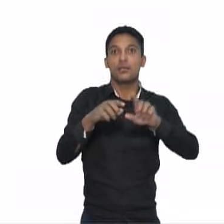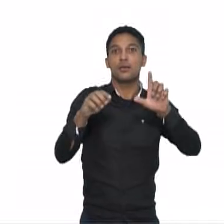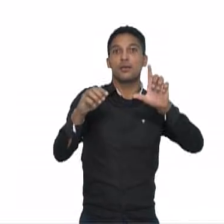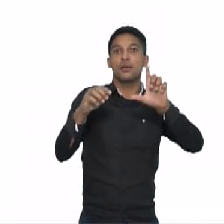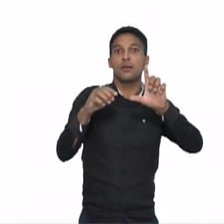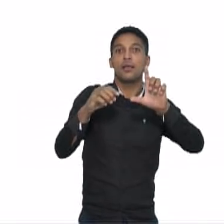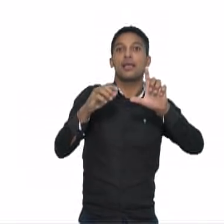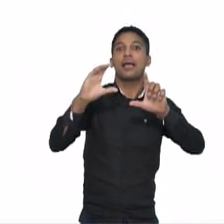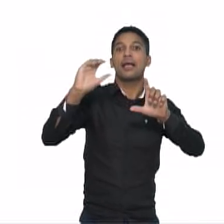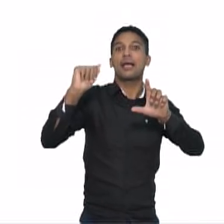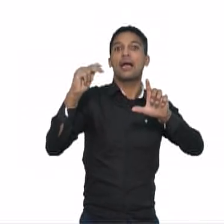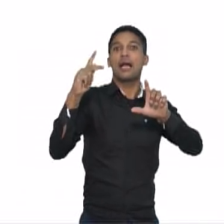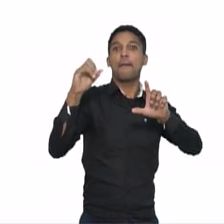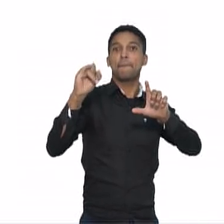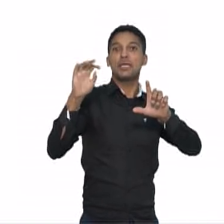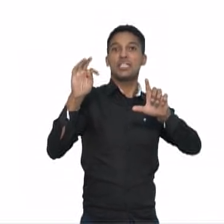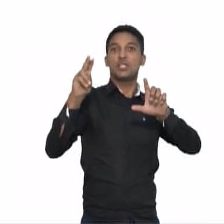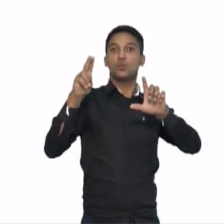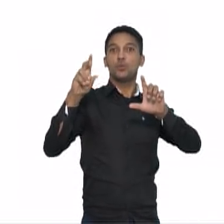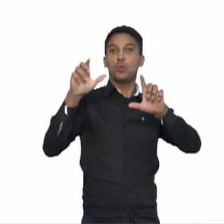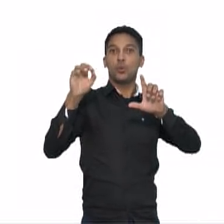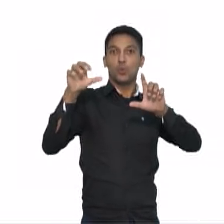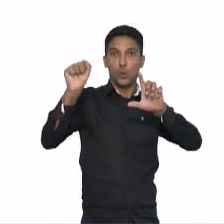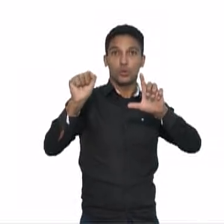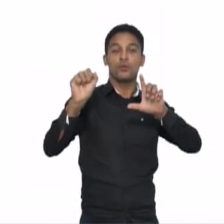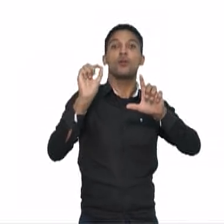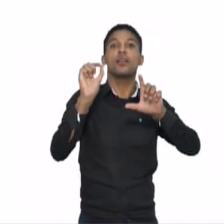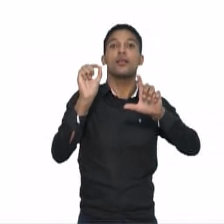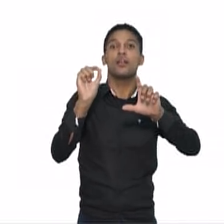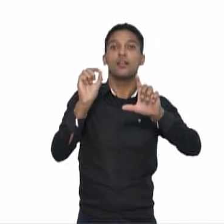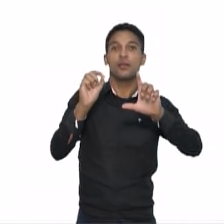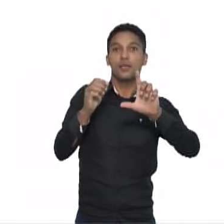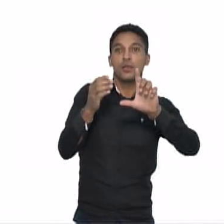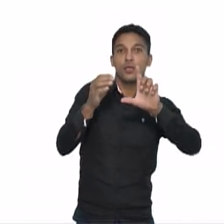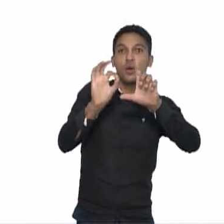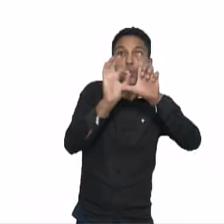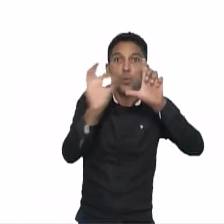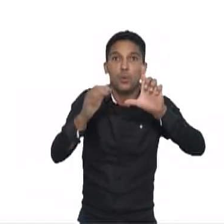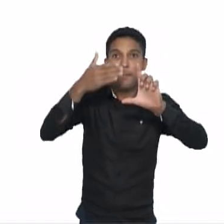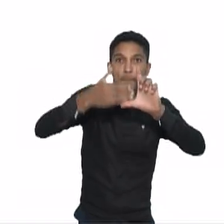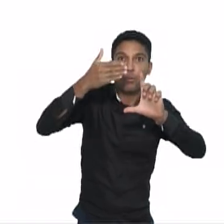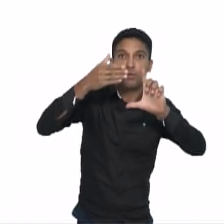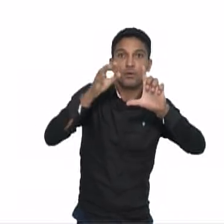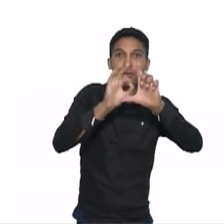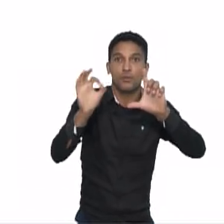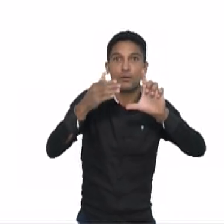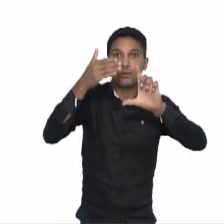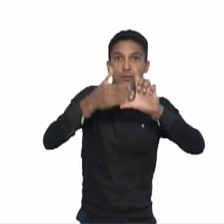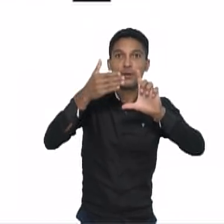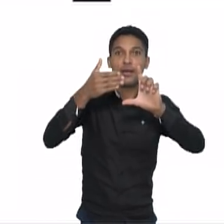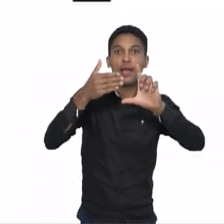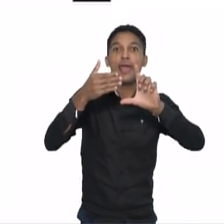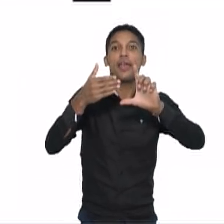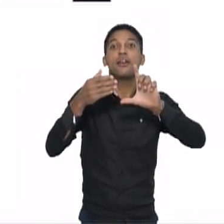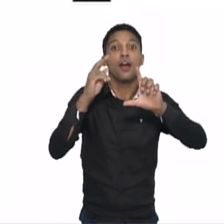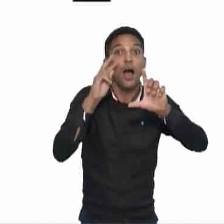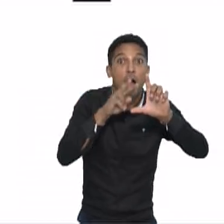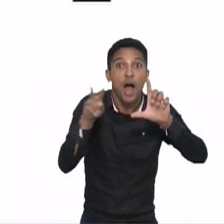falar do assunto da cultura da convergência, que está bastante ligado a essas produções serializadas.